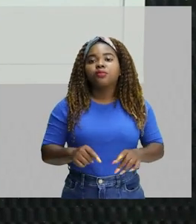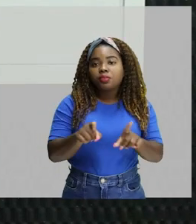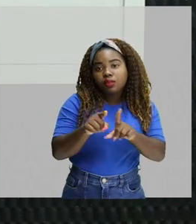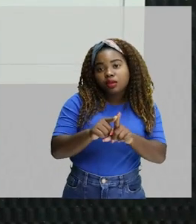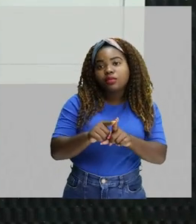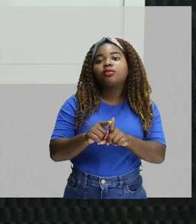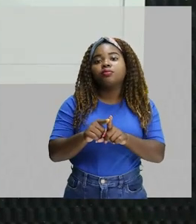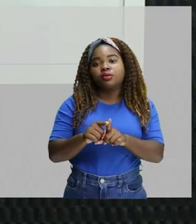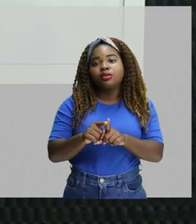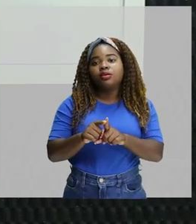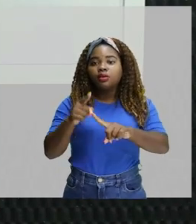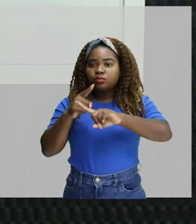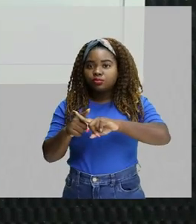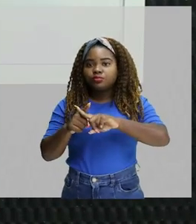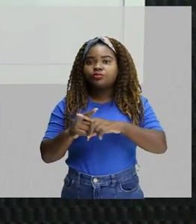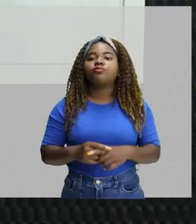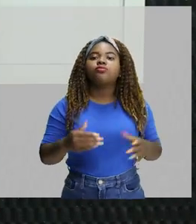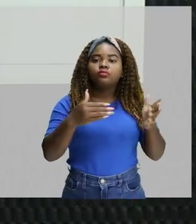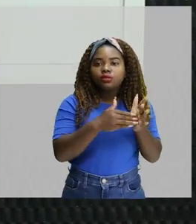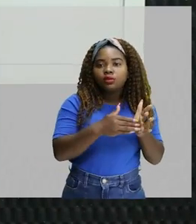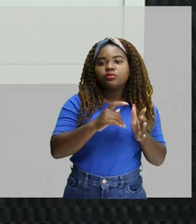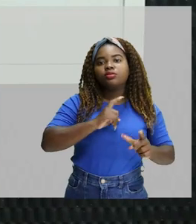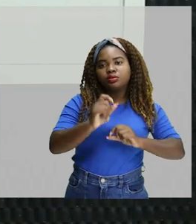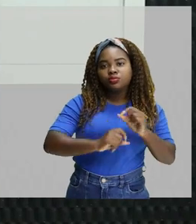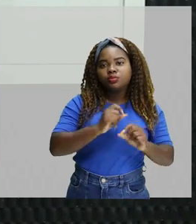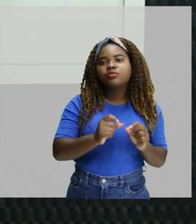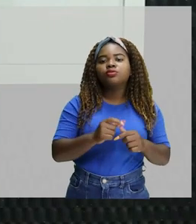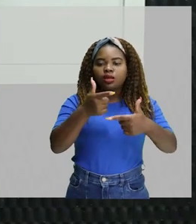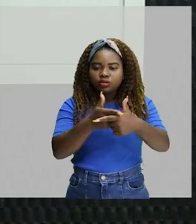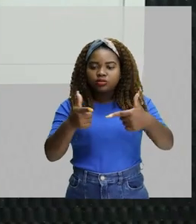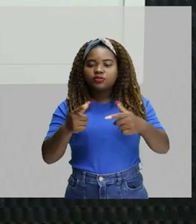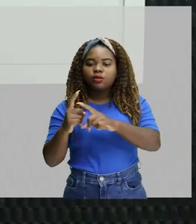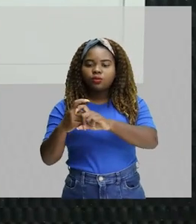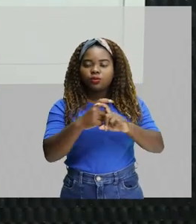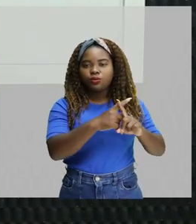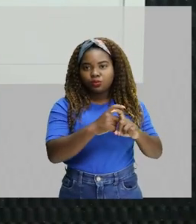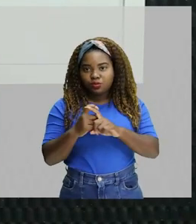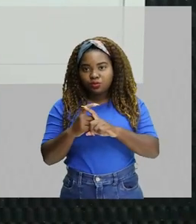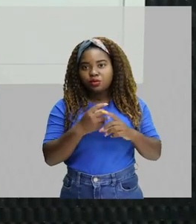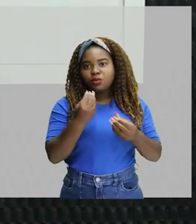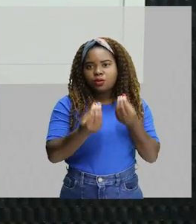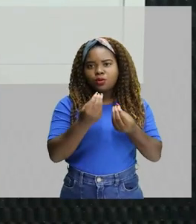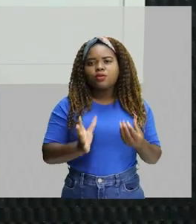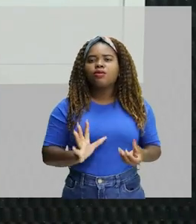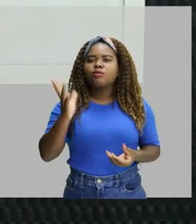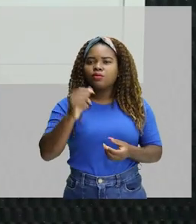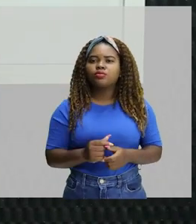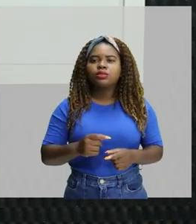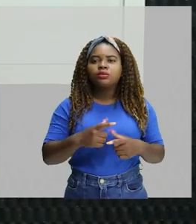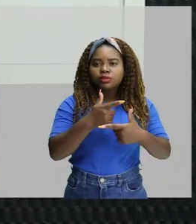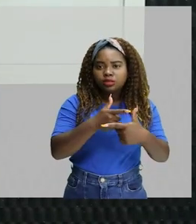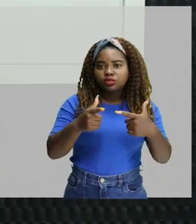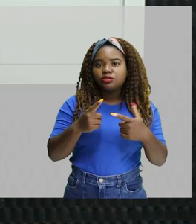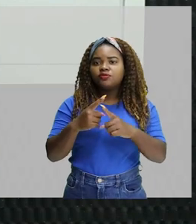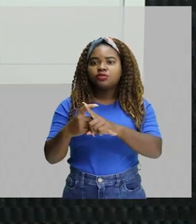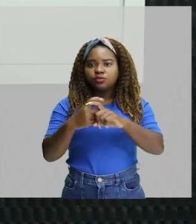multiplicação e na última aula a gente falou de divisão de polinômio né como é que eu faço para dividir um polinômio por